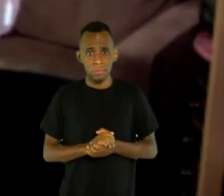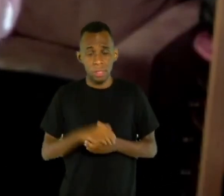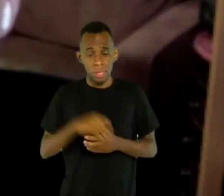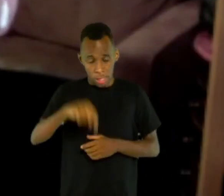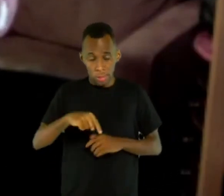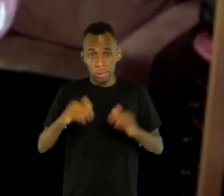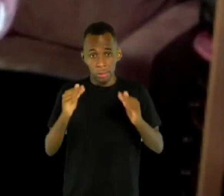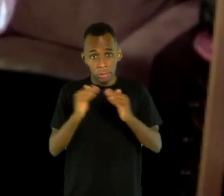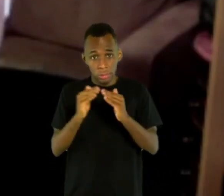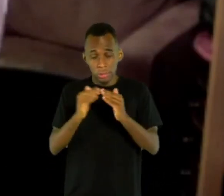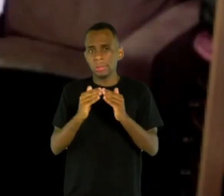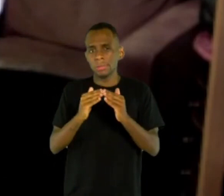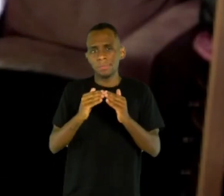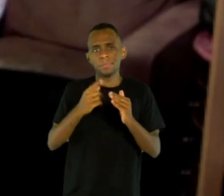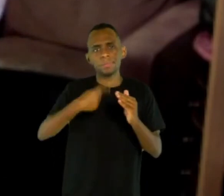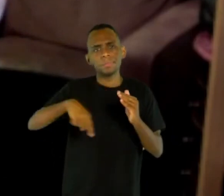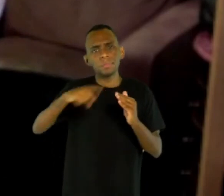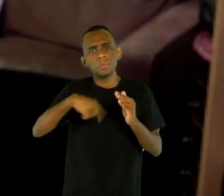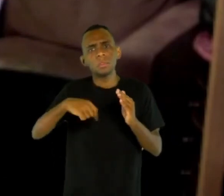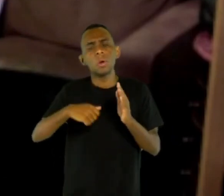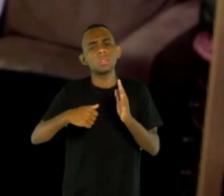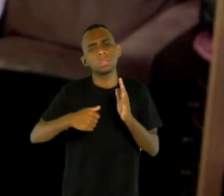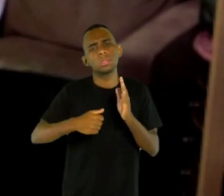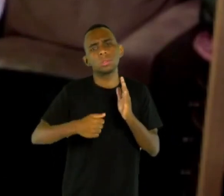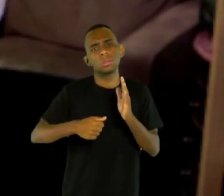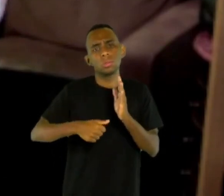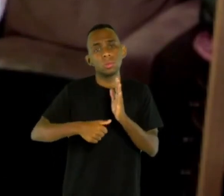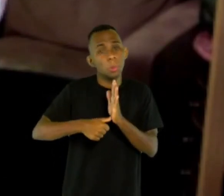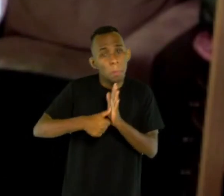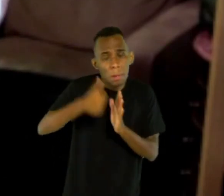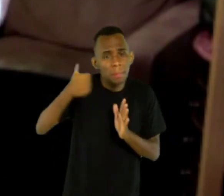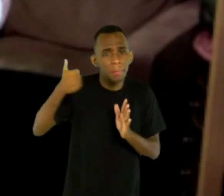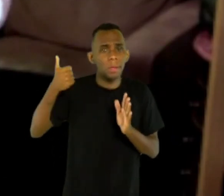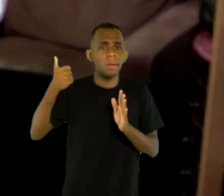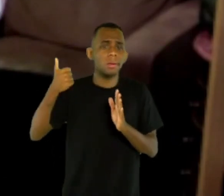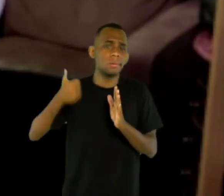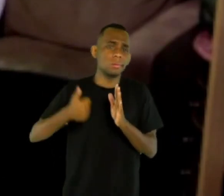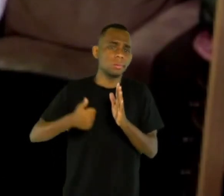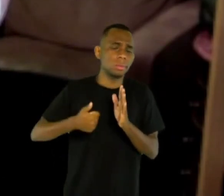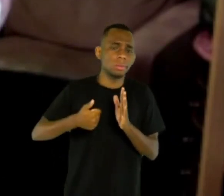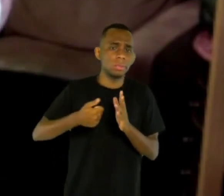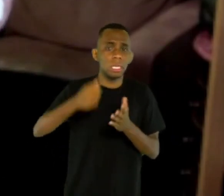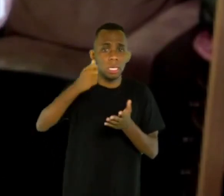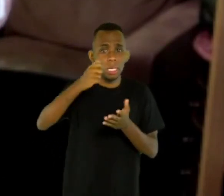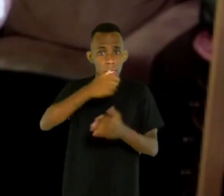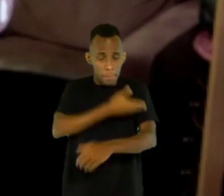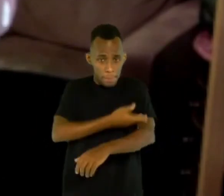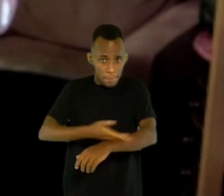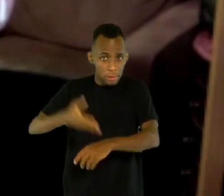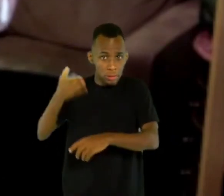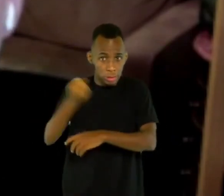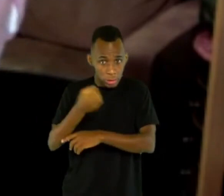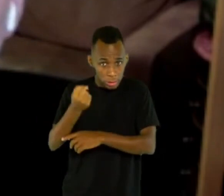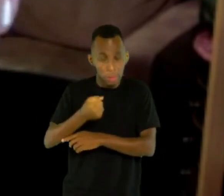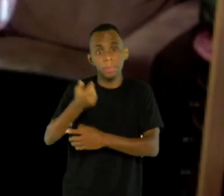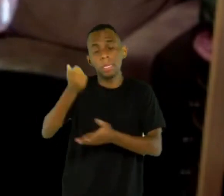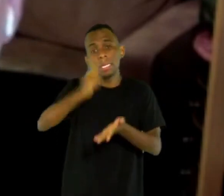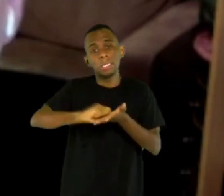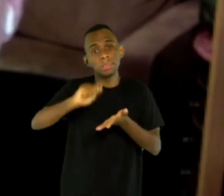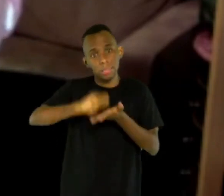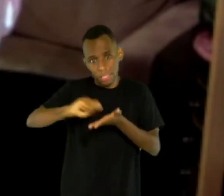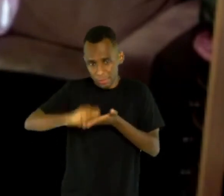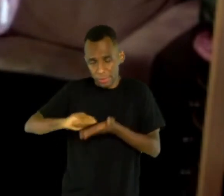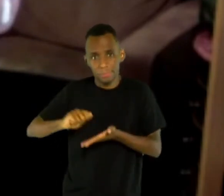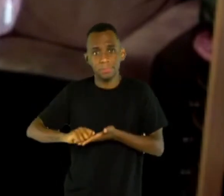fomos os primeiros brancos a escrever a favor das cotas. É uma luta que a gente